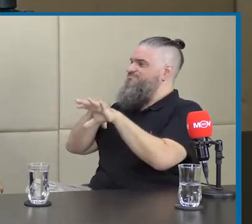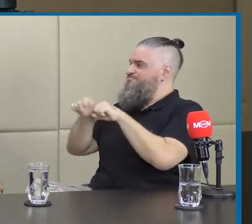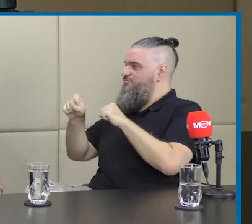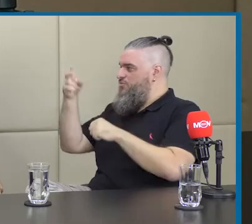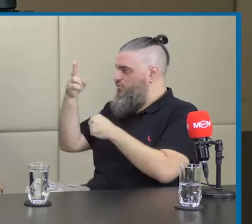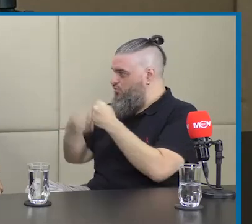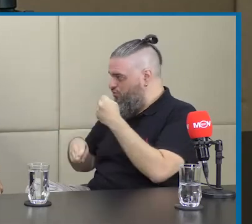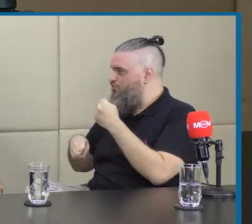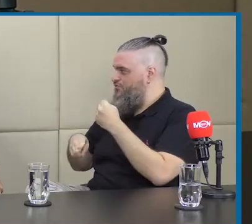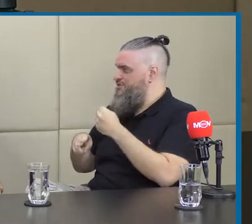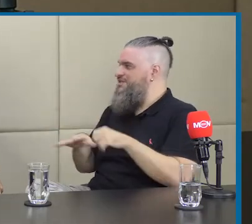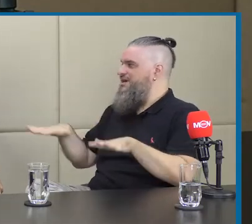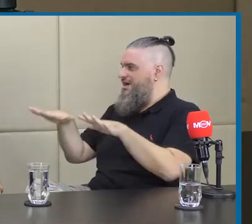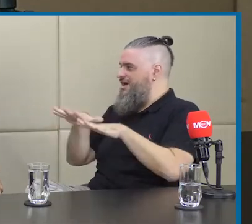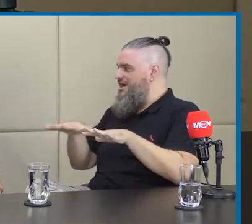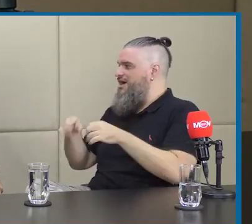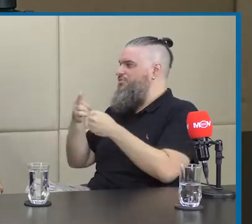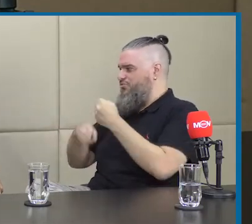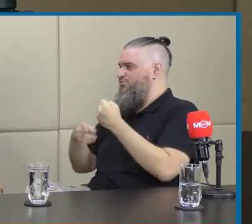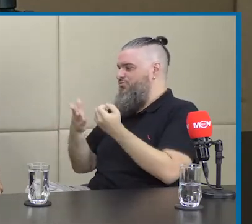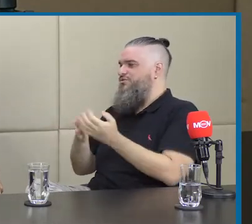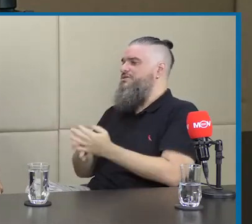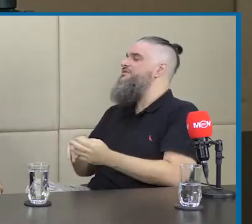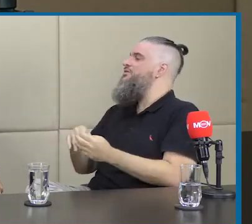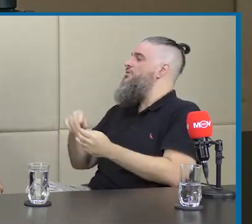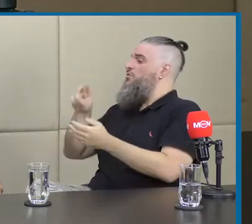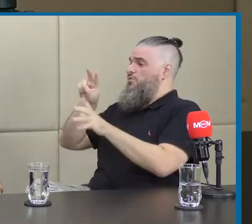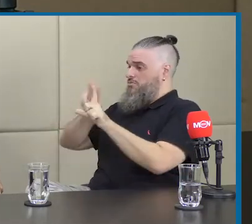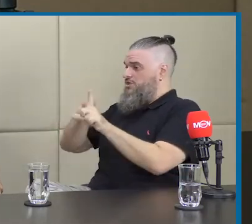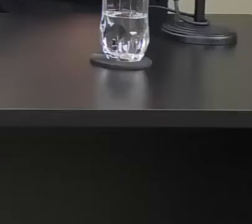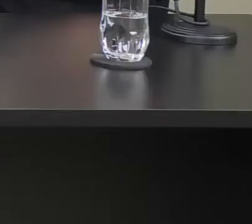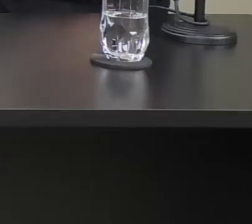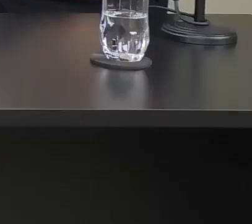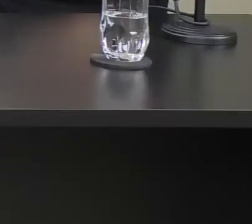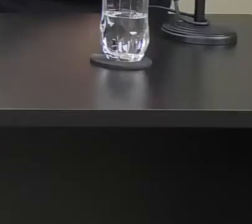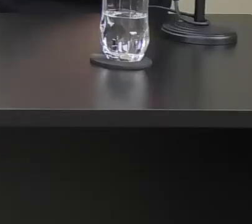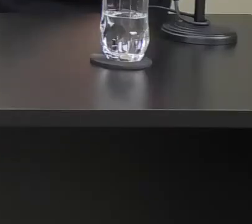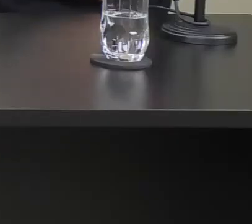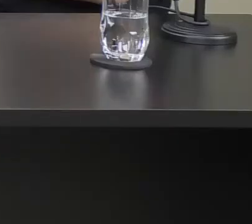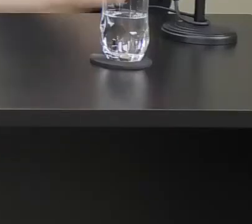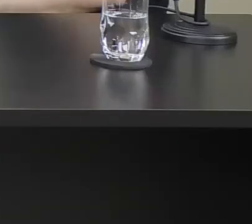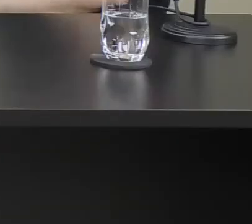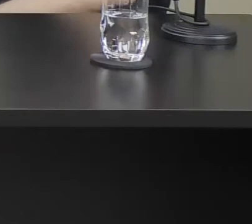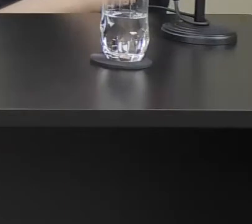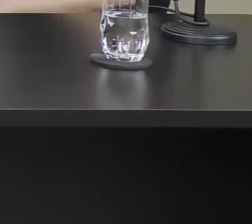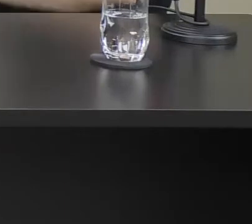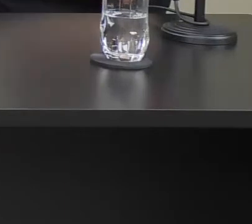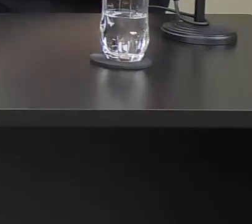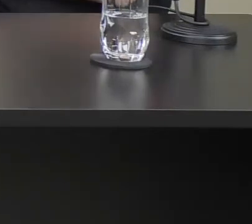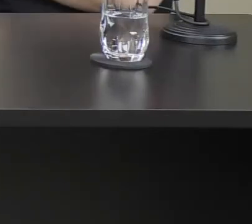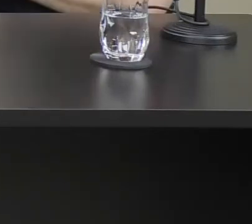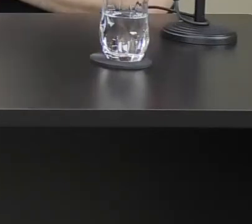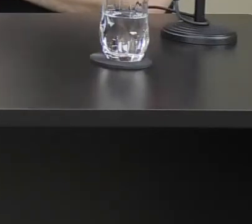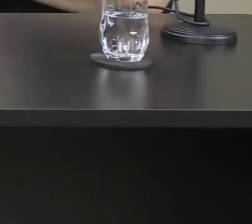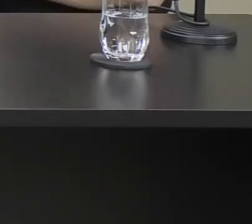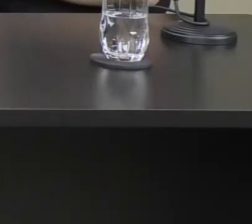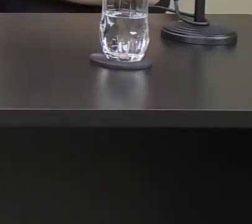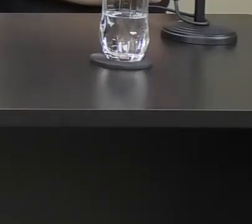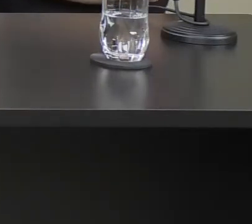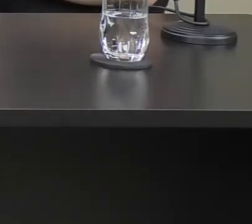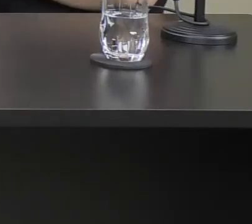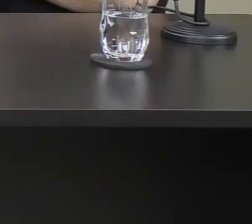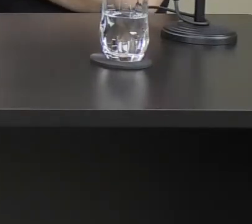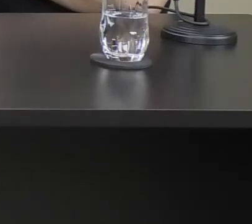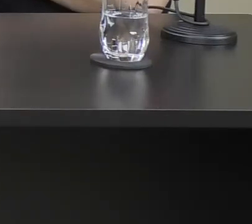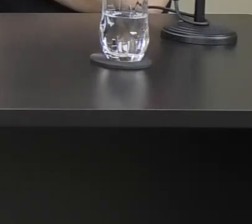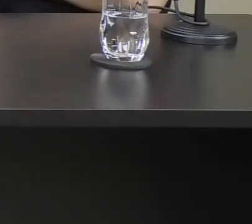área, que foi lá na UFES, né? O bacharelado Letras Libras. Deve ter uma galera perguntando pra gente, dá